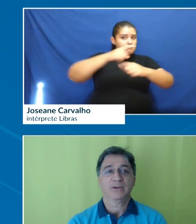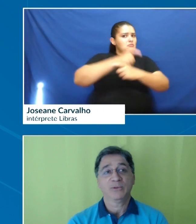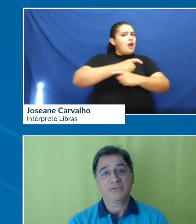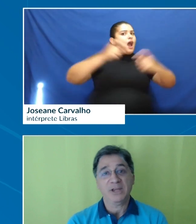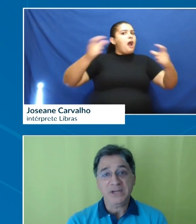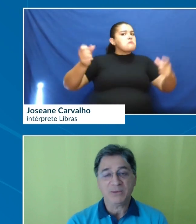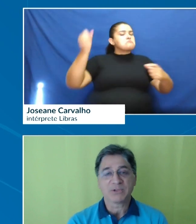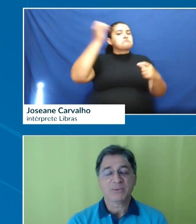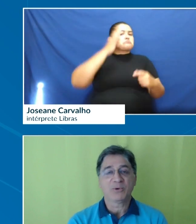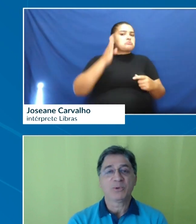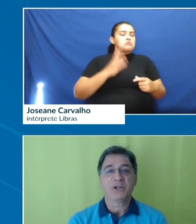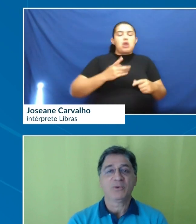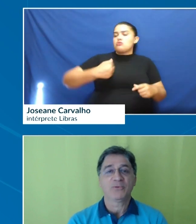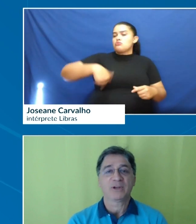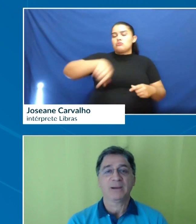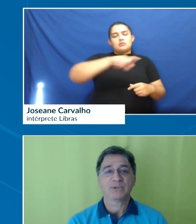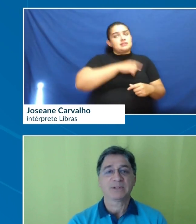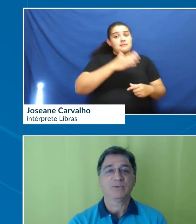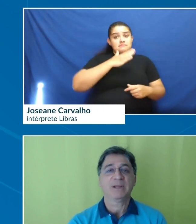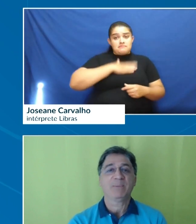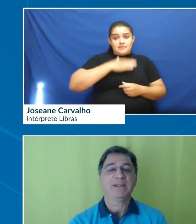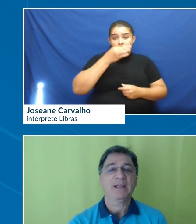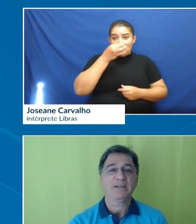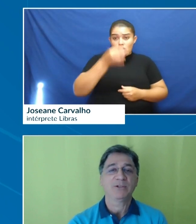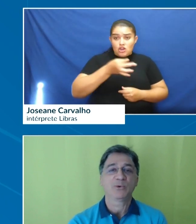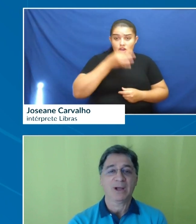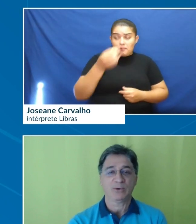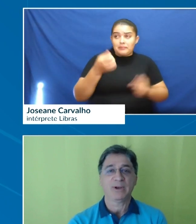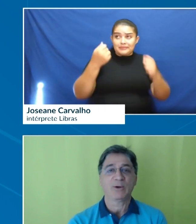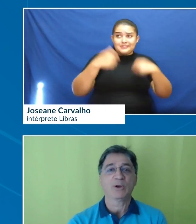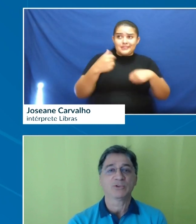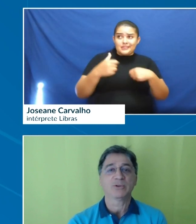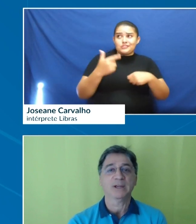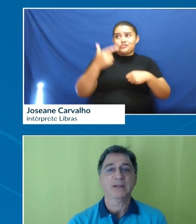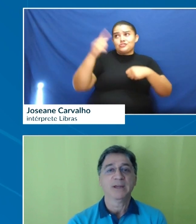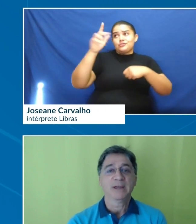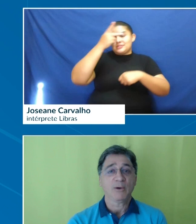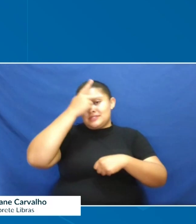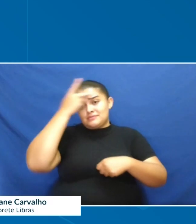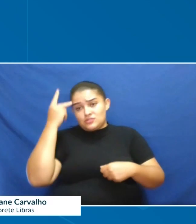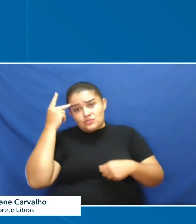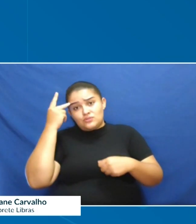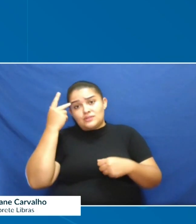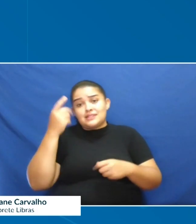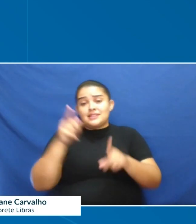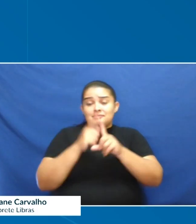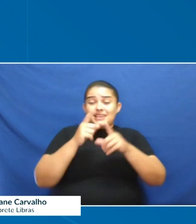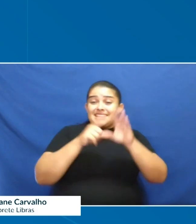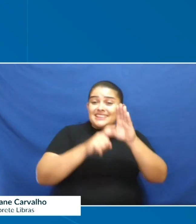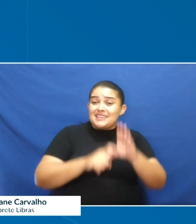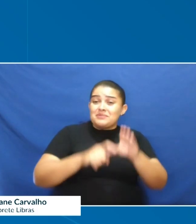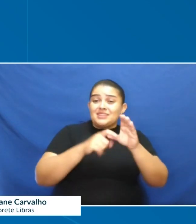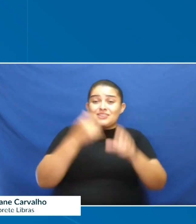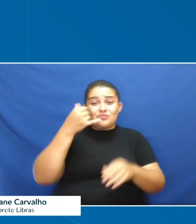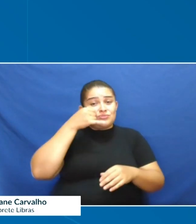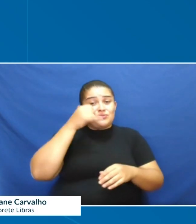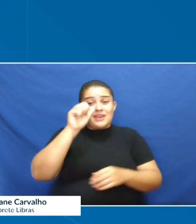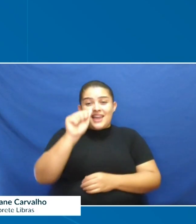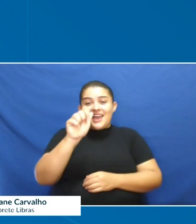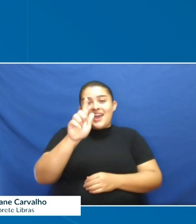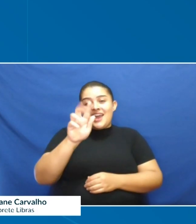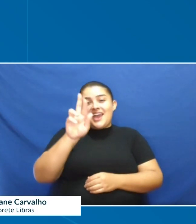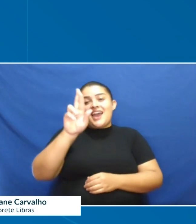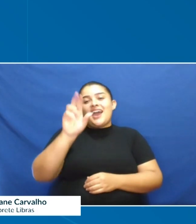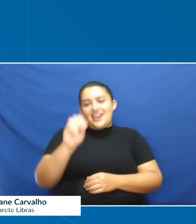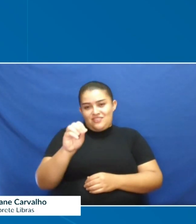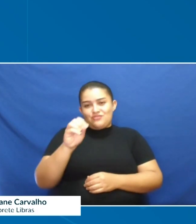nós não deveríamos, na minha opinião, ficarmos tão dependentes do agronegócio, né? Que é o que nos tem salvado, felizmente,